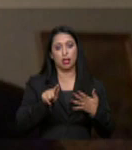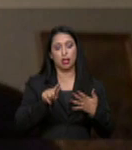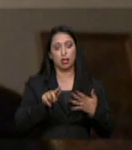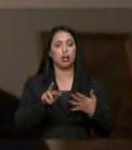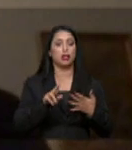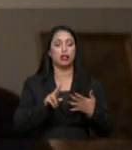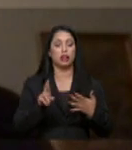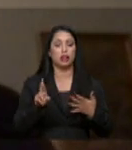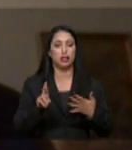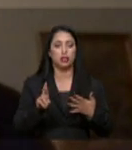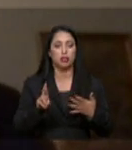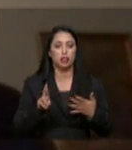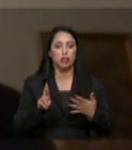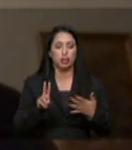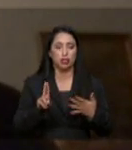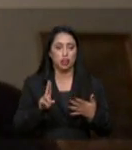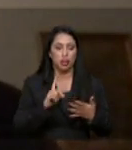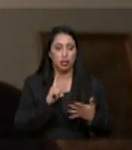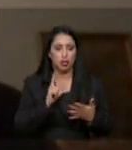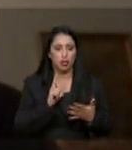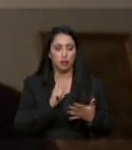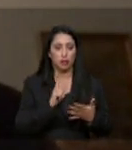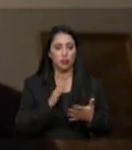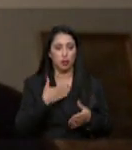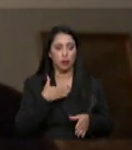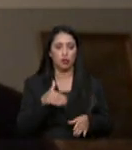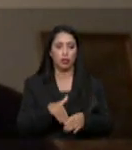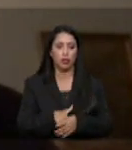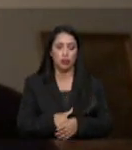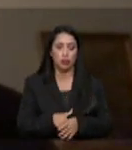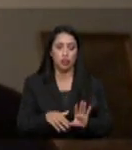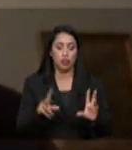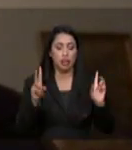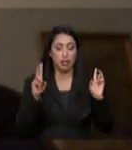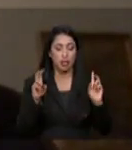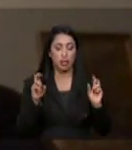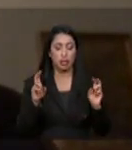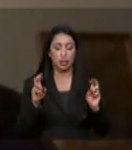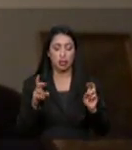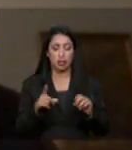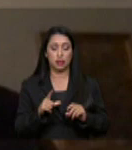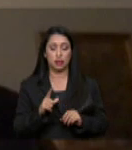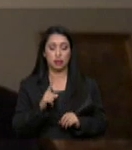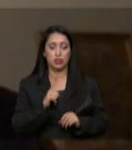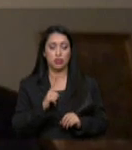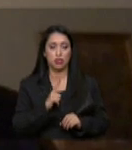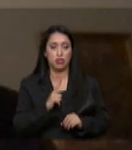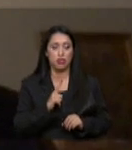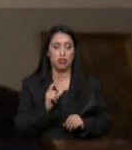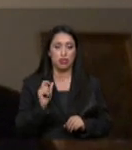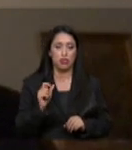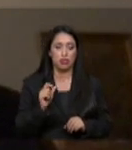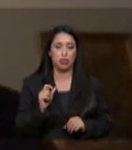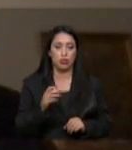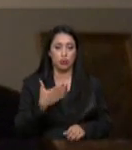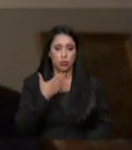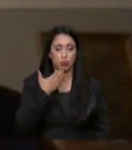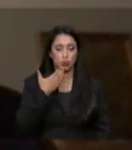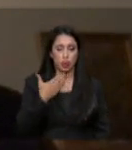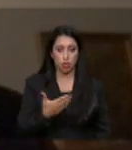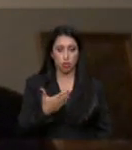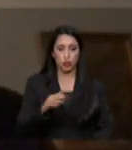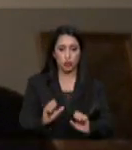trará todos os fundamentos nesse sentido que a questão das diligências requeridas